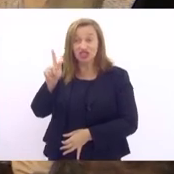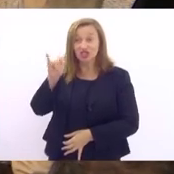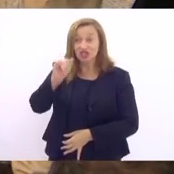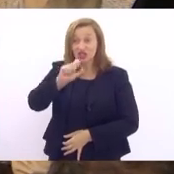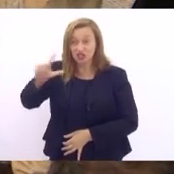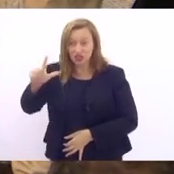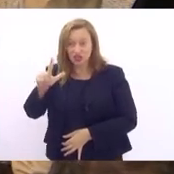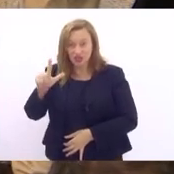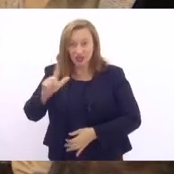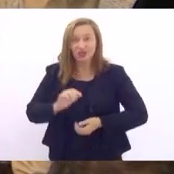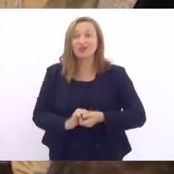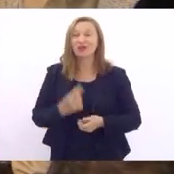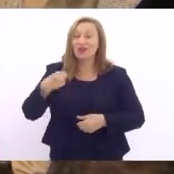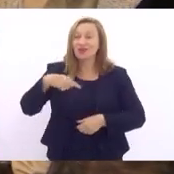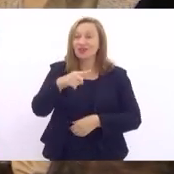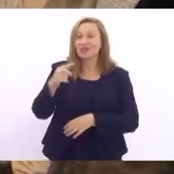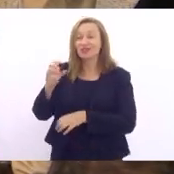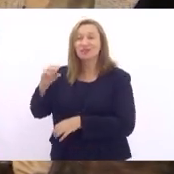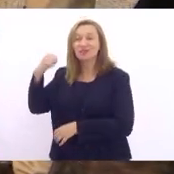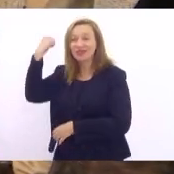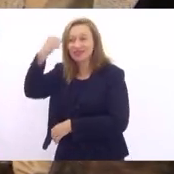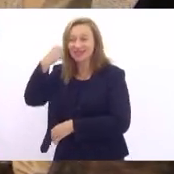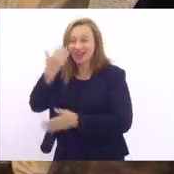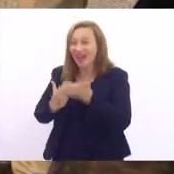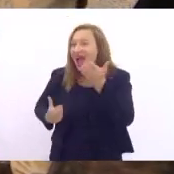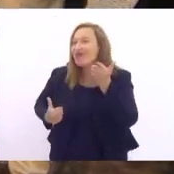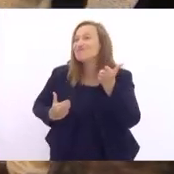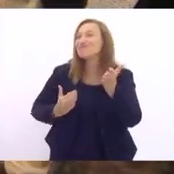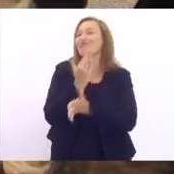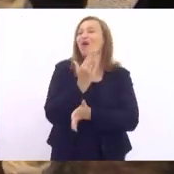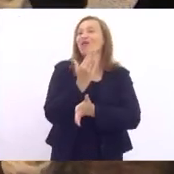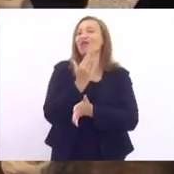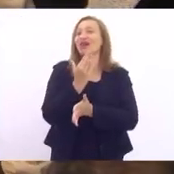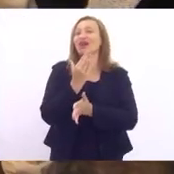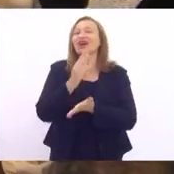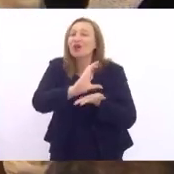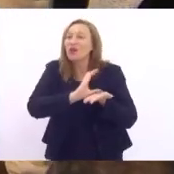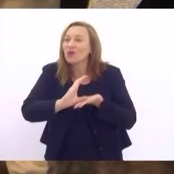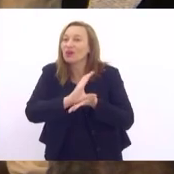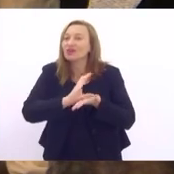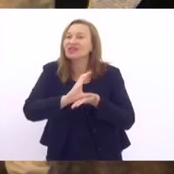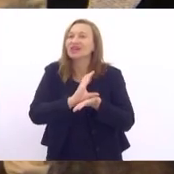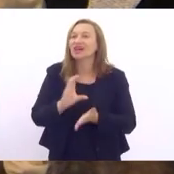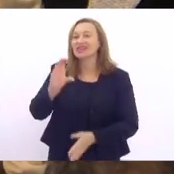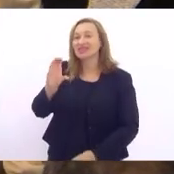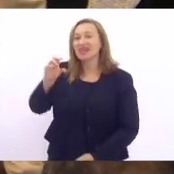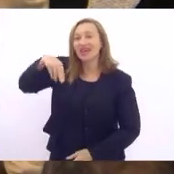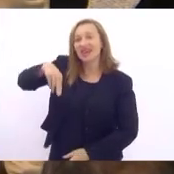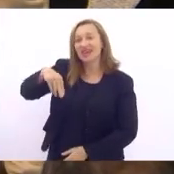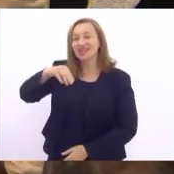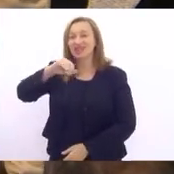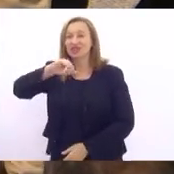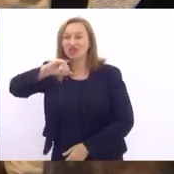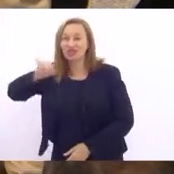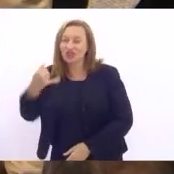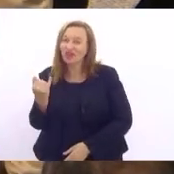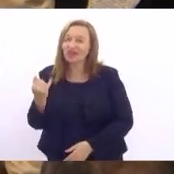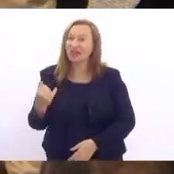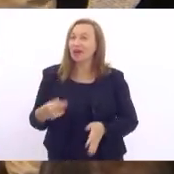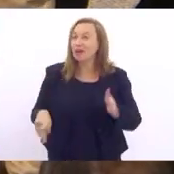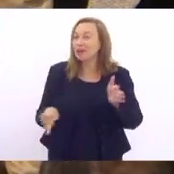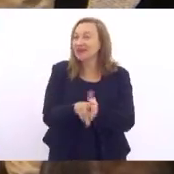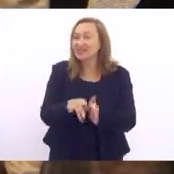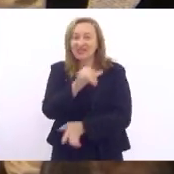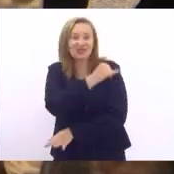e foi eleita conselheira do CNJ. É daqui do Rio, mulher, a primeira mulher ali